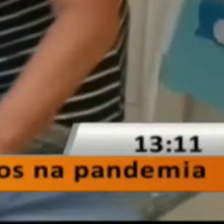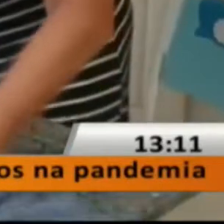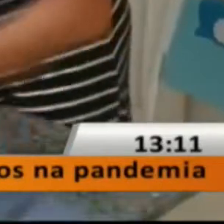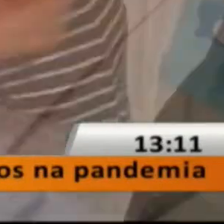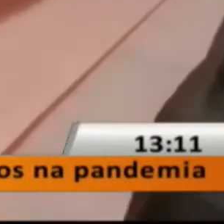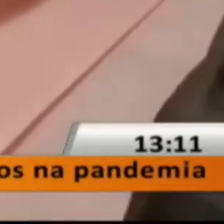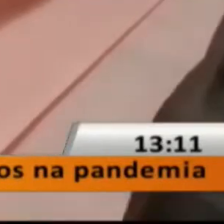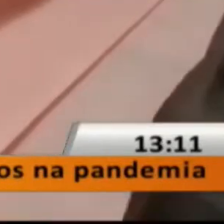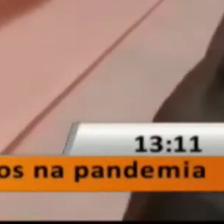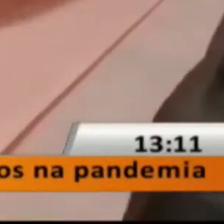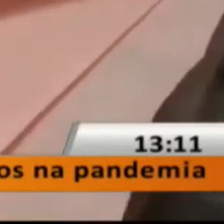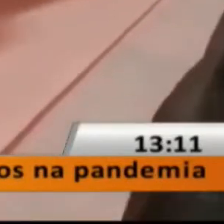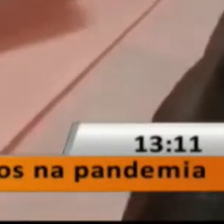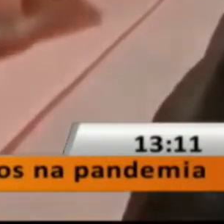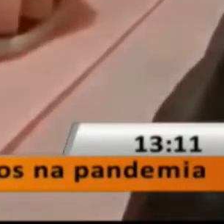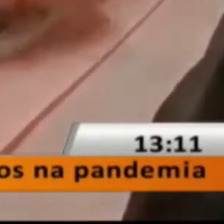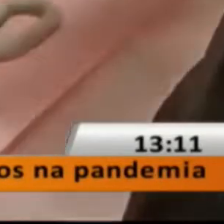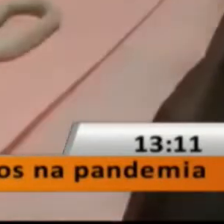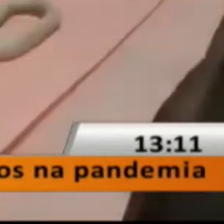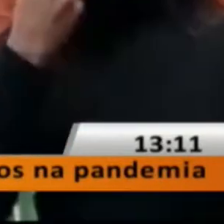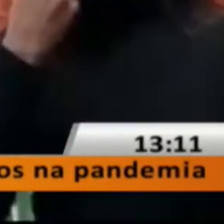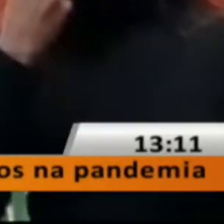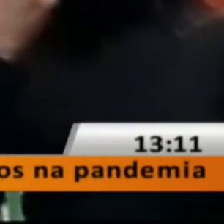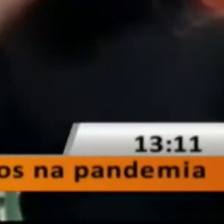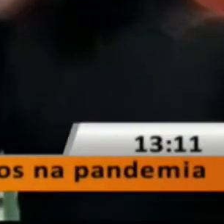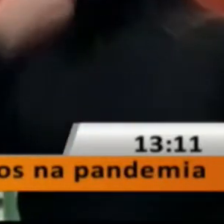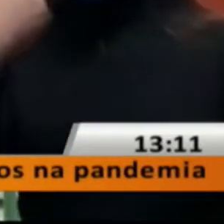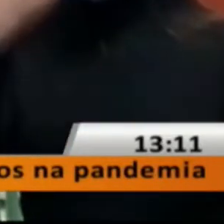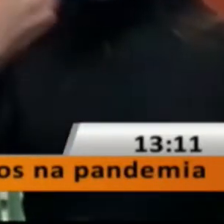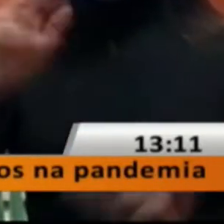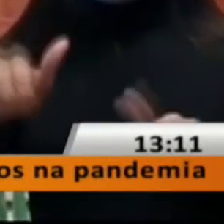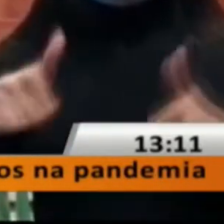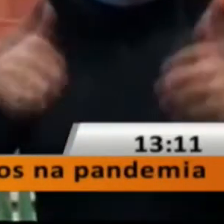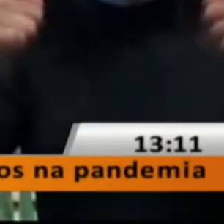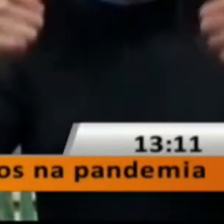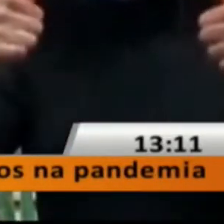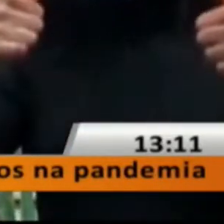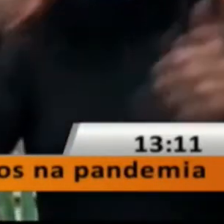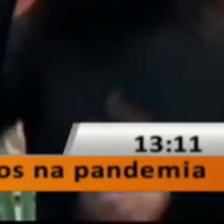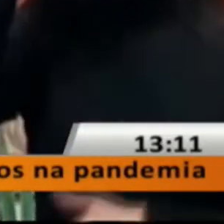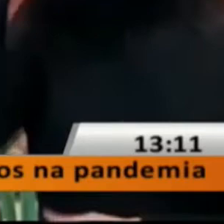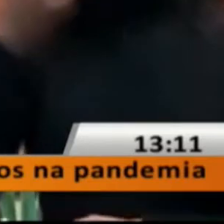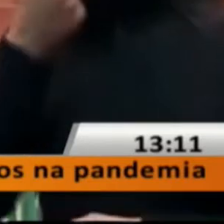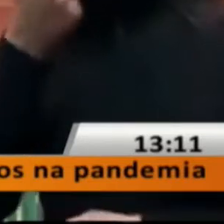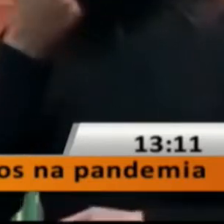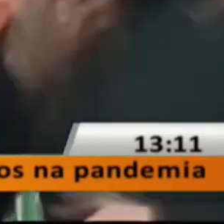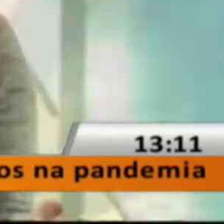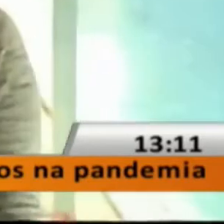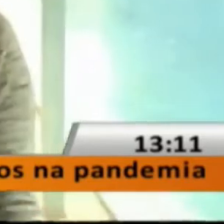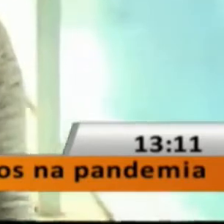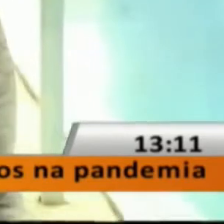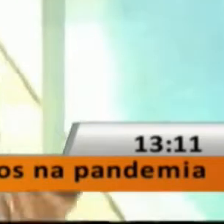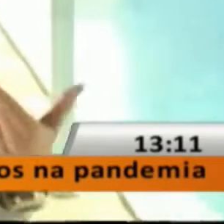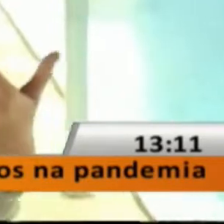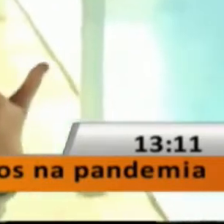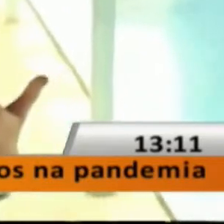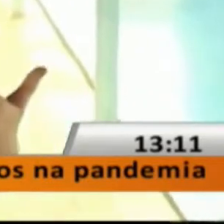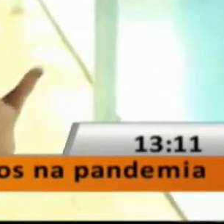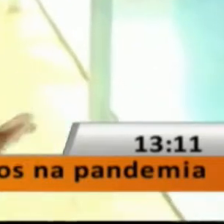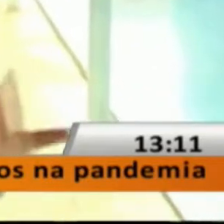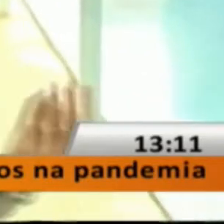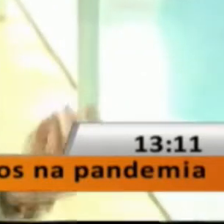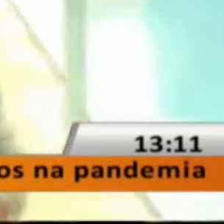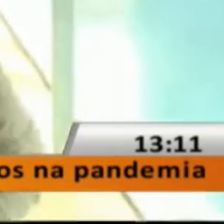de plantão já pensaram em uma forma para garantir a acessibilidade de volta a essas pessoas e deixar o